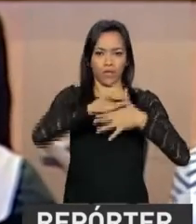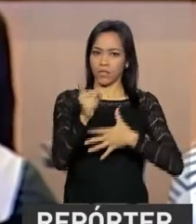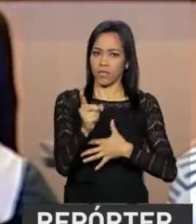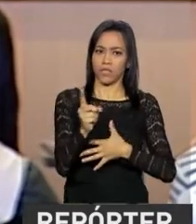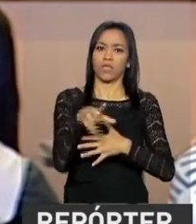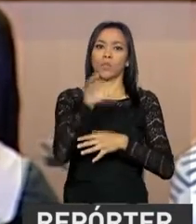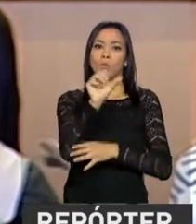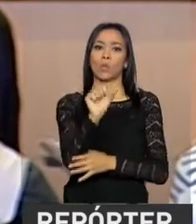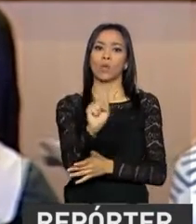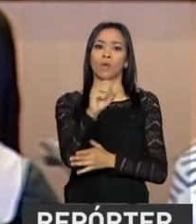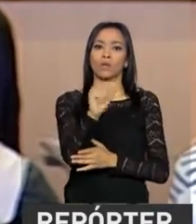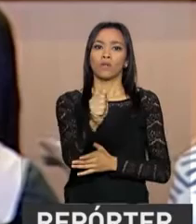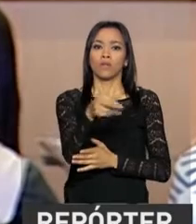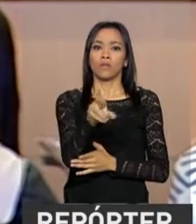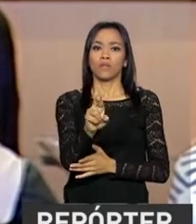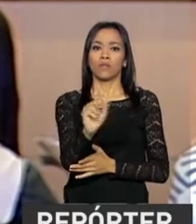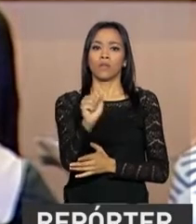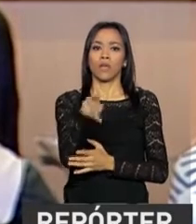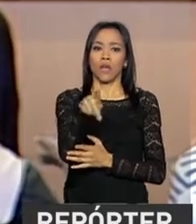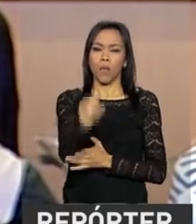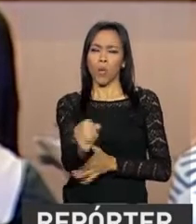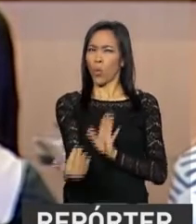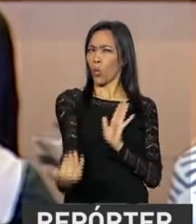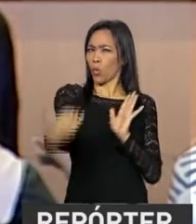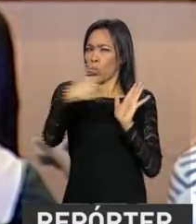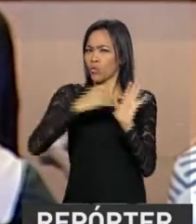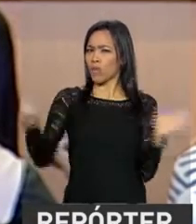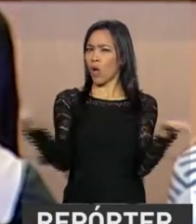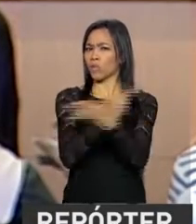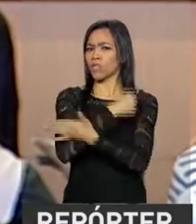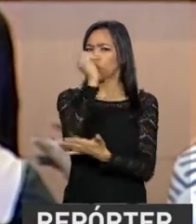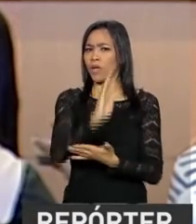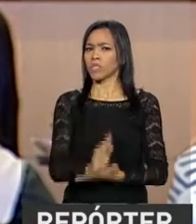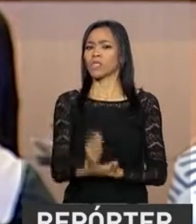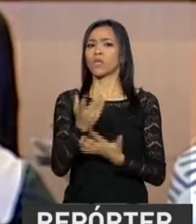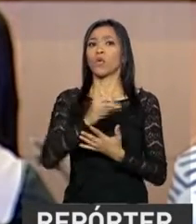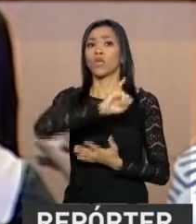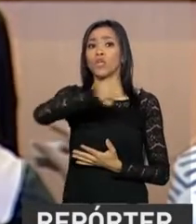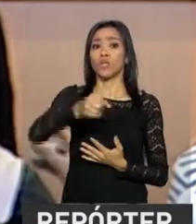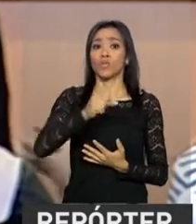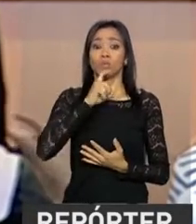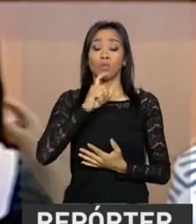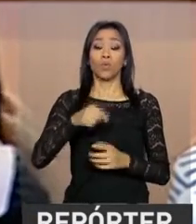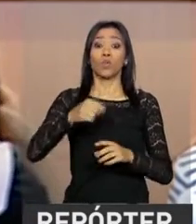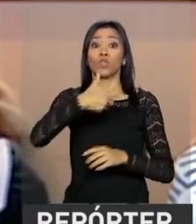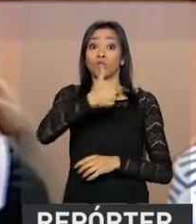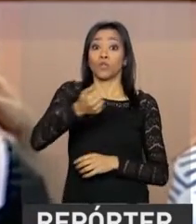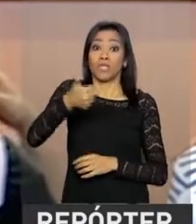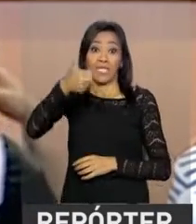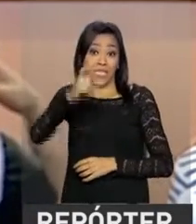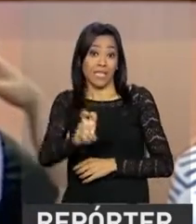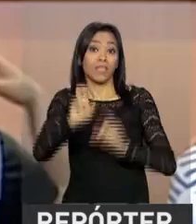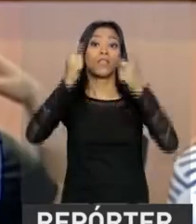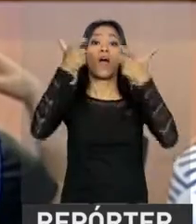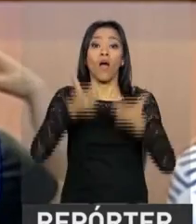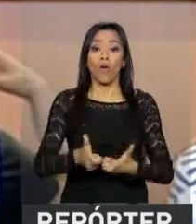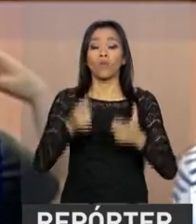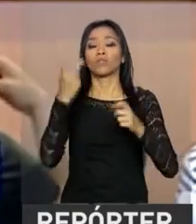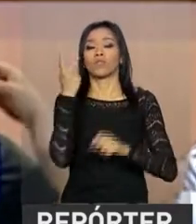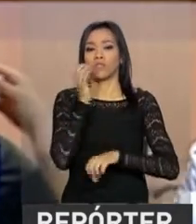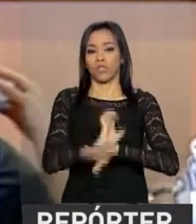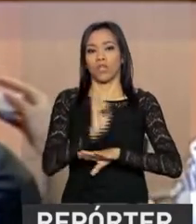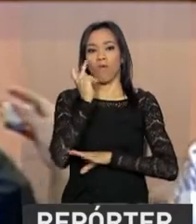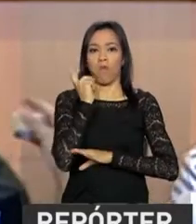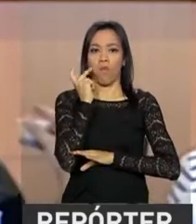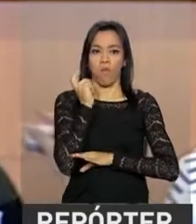sarampo em todo o mundo último caso de sarampo aqui no brasil foi um julho de 2015 no ceará mas o último caso autóctone